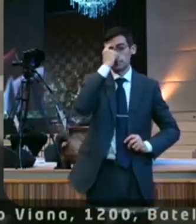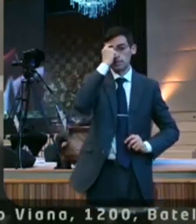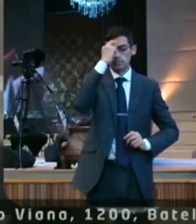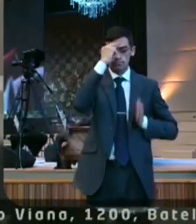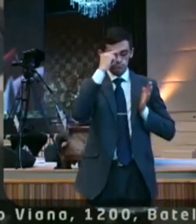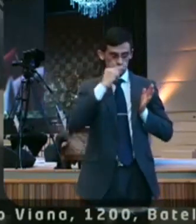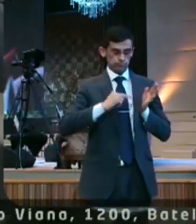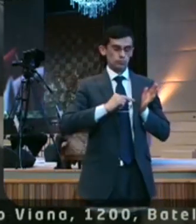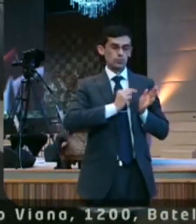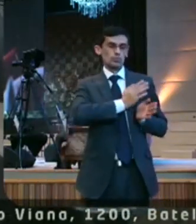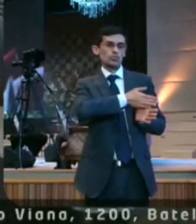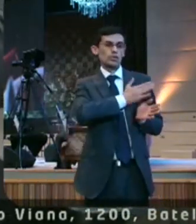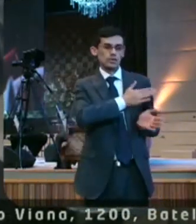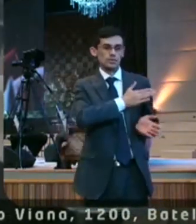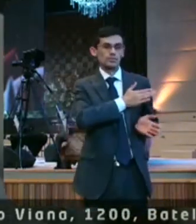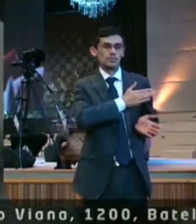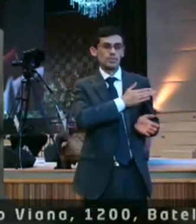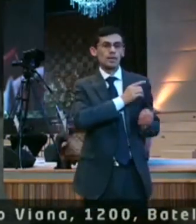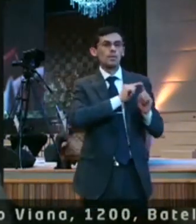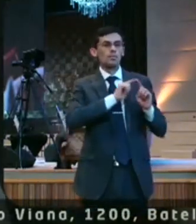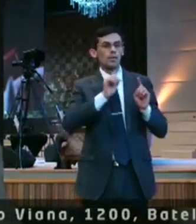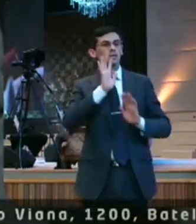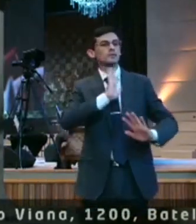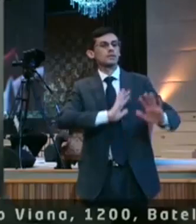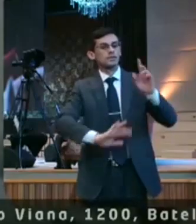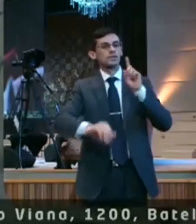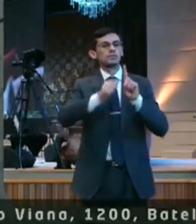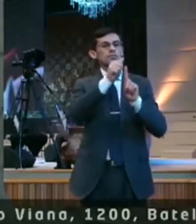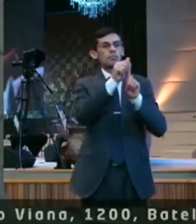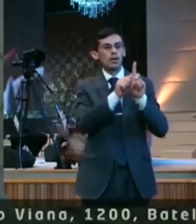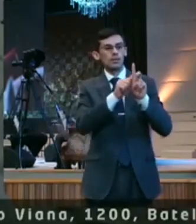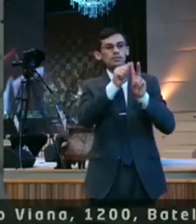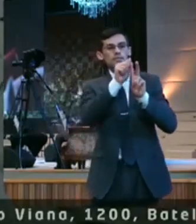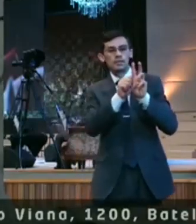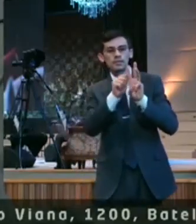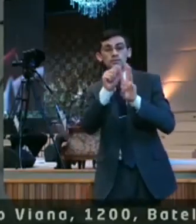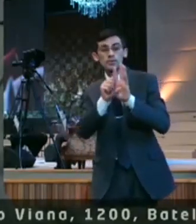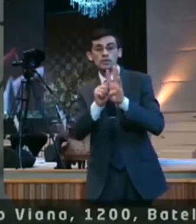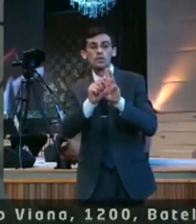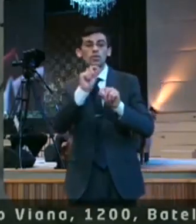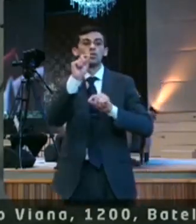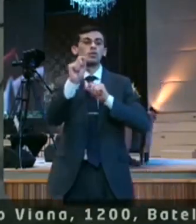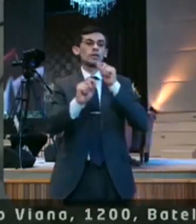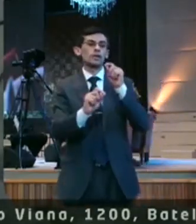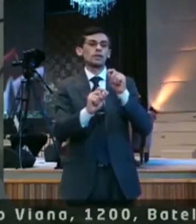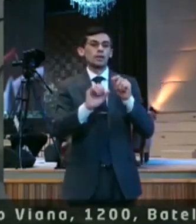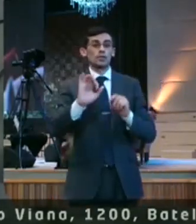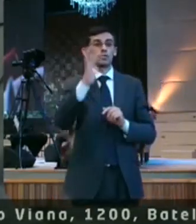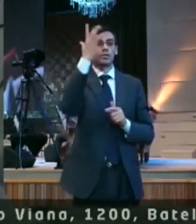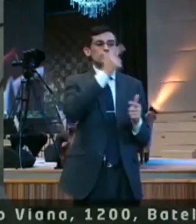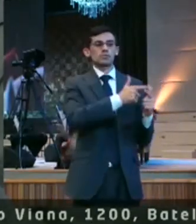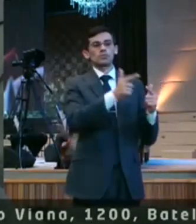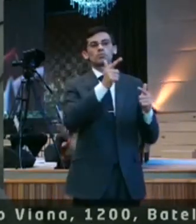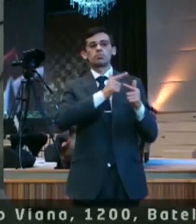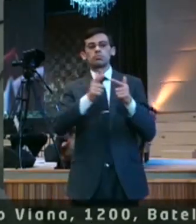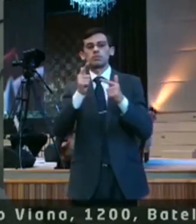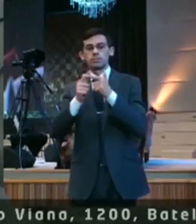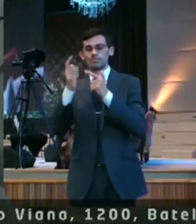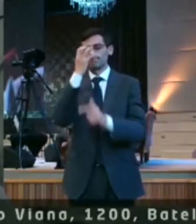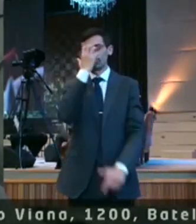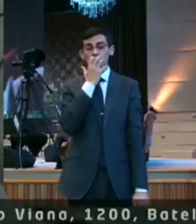E é interessante porque vão passar alguns meses dessa entrada e vai surgir um problema muito